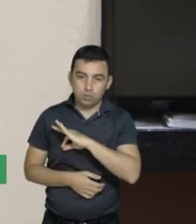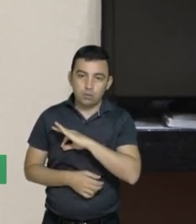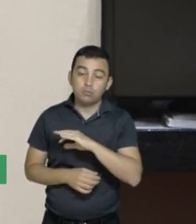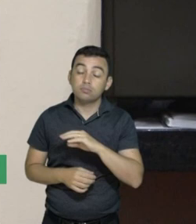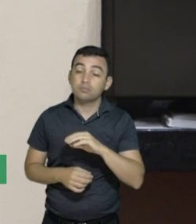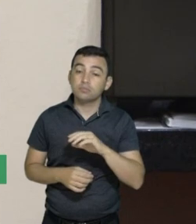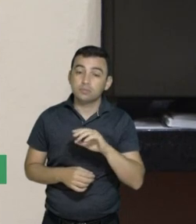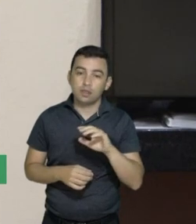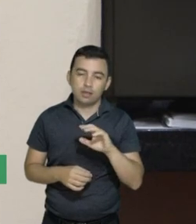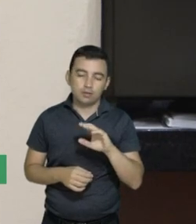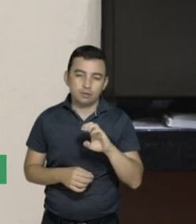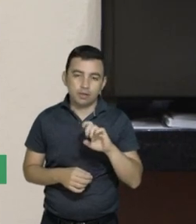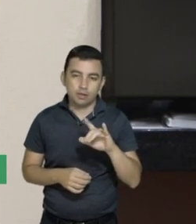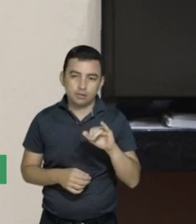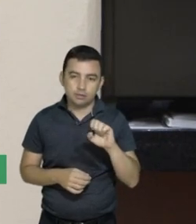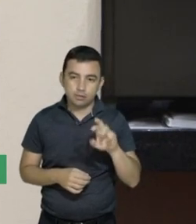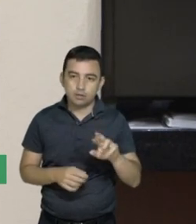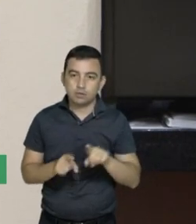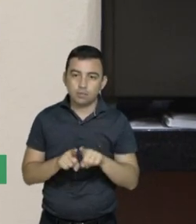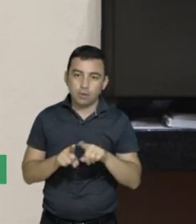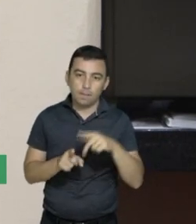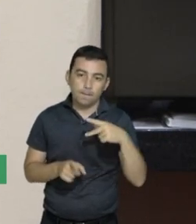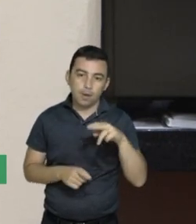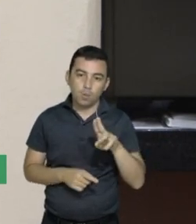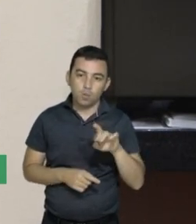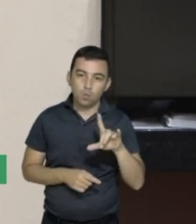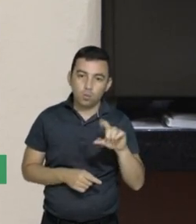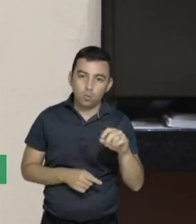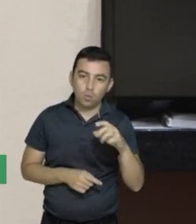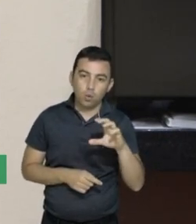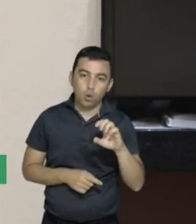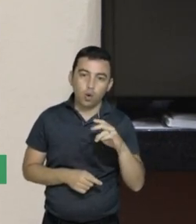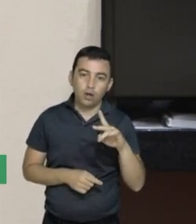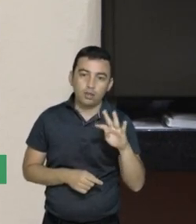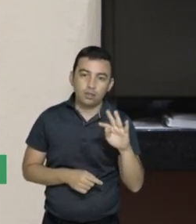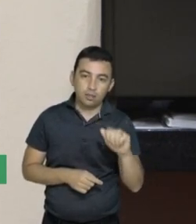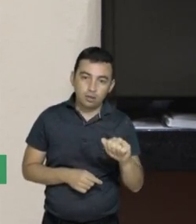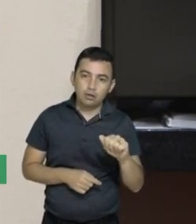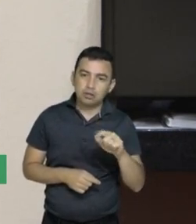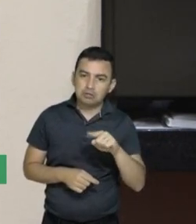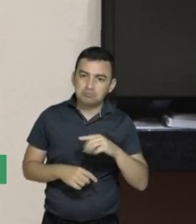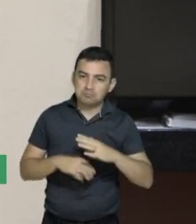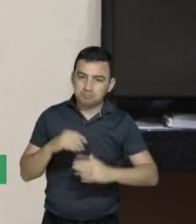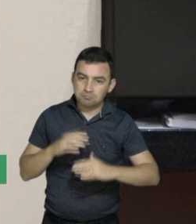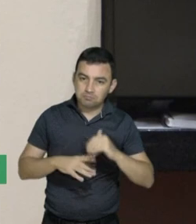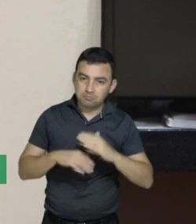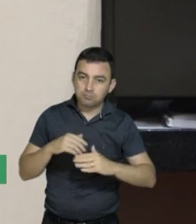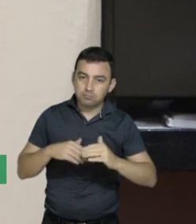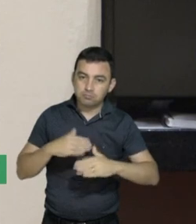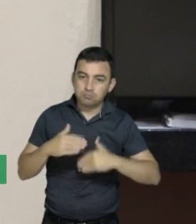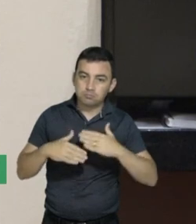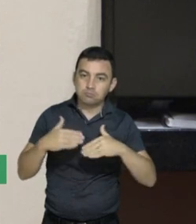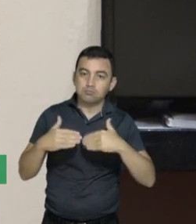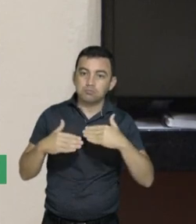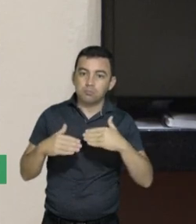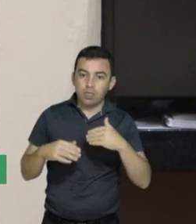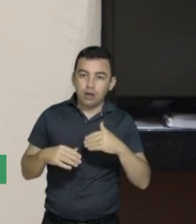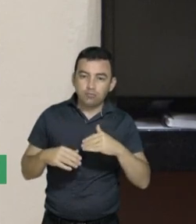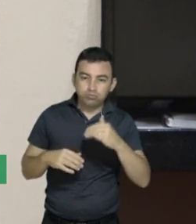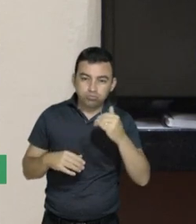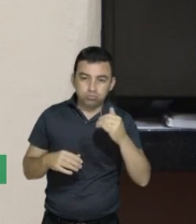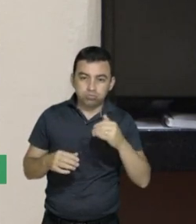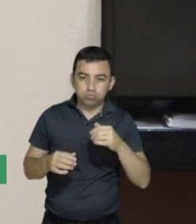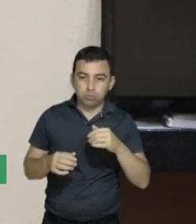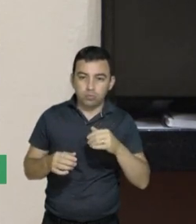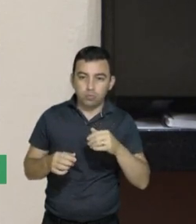Augusto Estanislau e Paulo cota pelo excelente desempenho na competição de combate tático desarmado